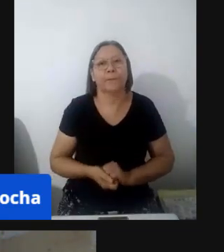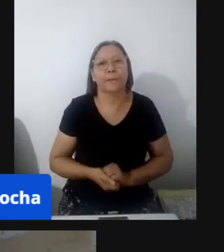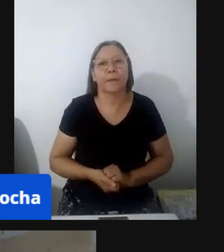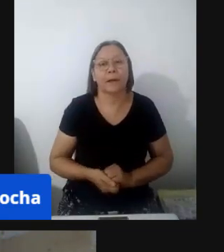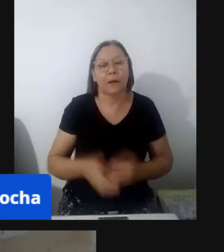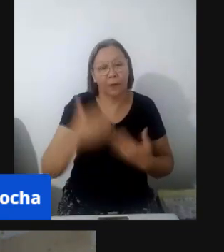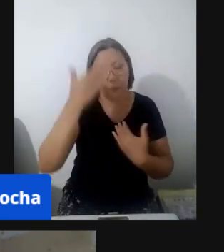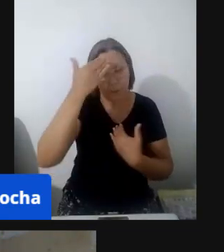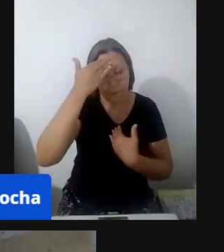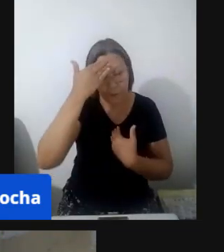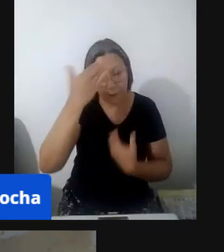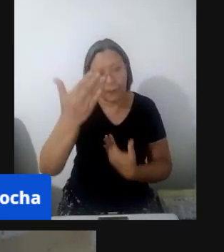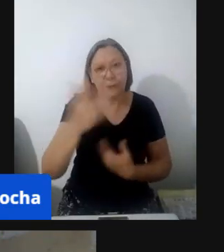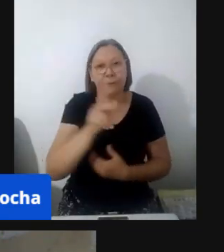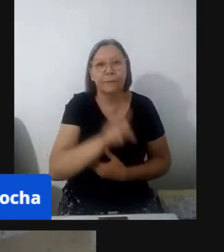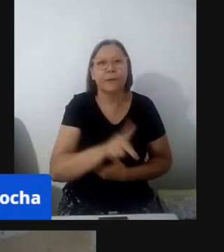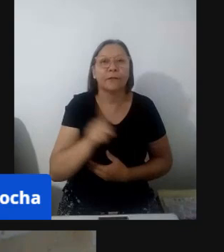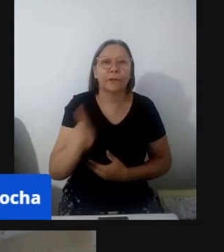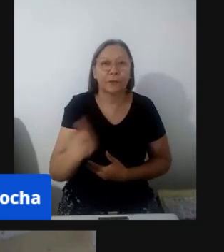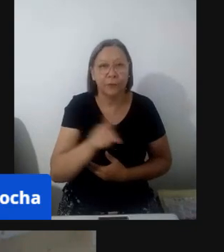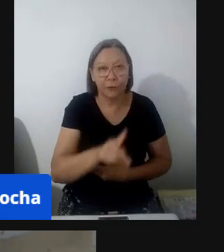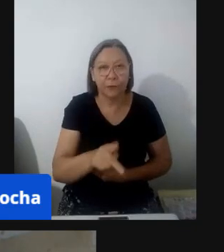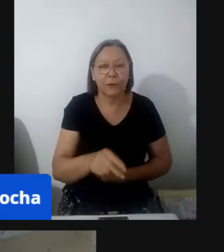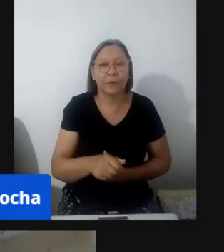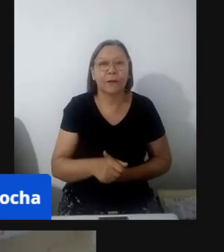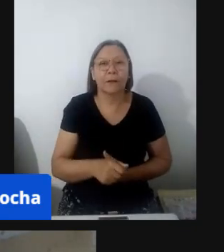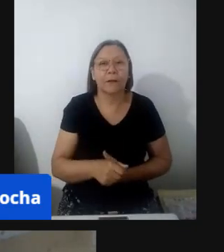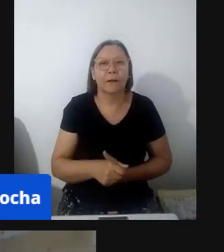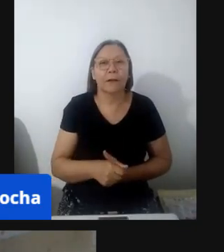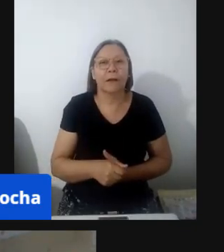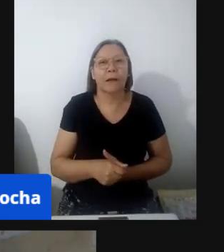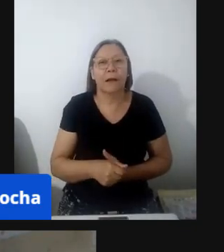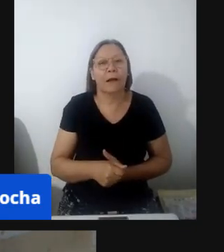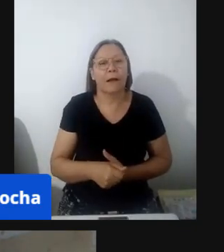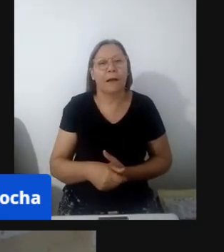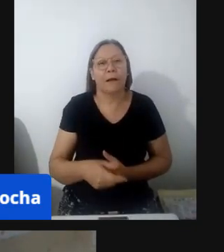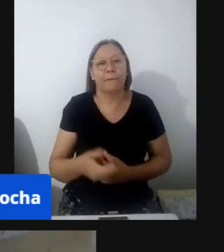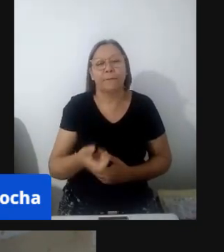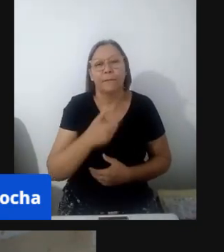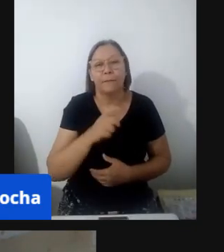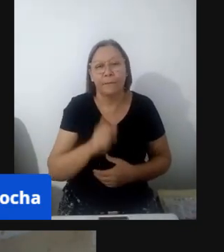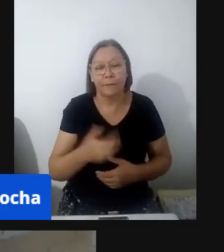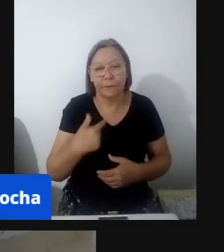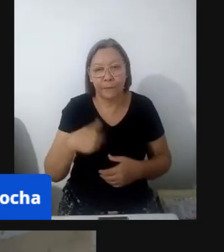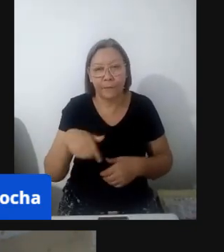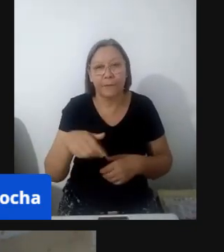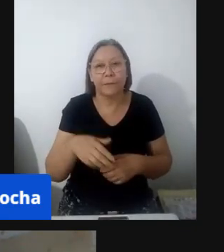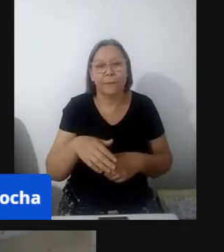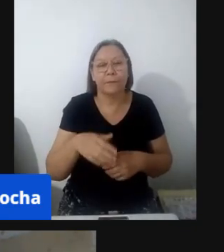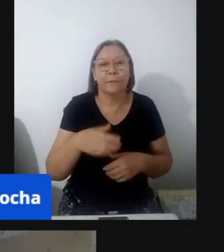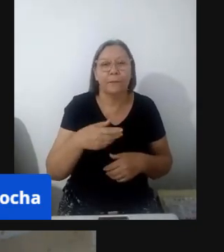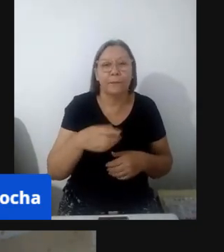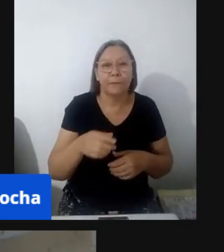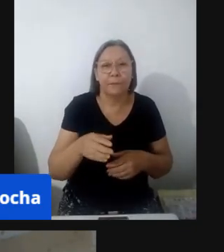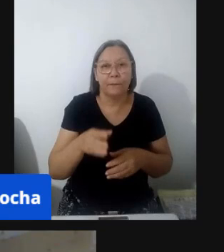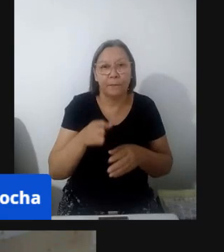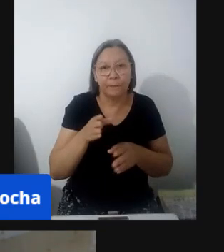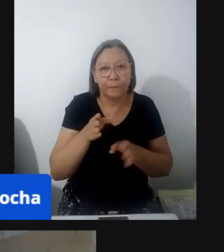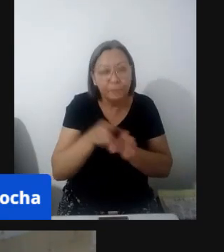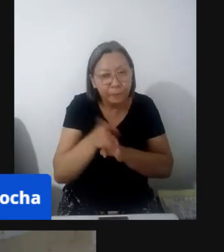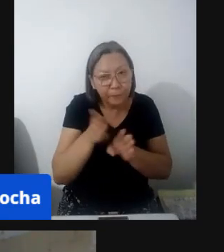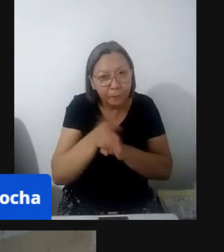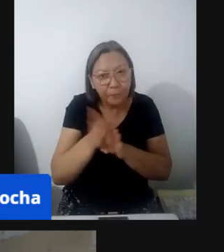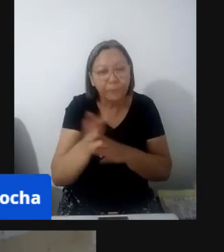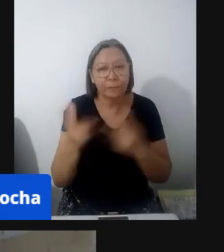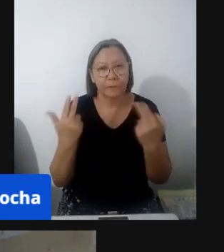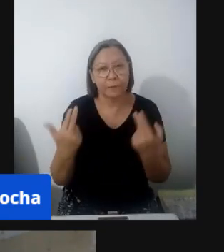Obrigado, professor. Bem, eu faço minhas as palavras ditas pelo professor Aguinaldo e quero reforçar: